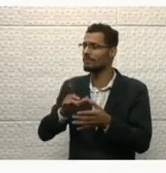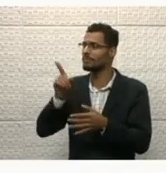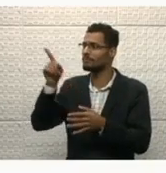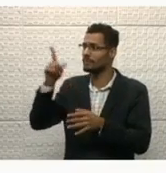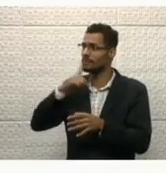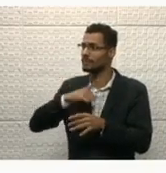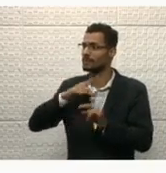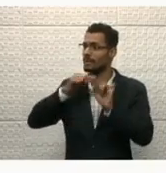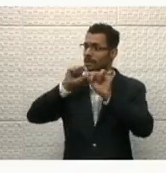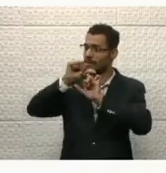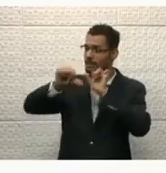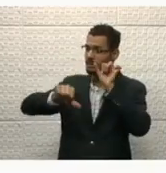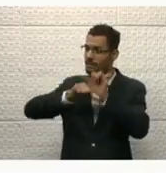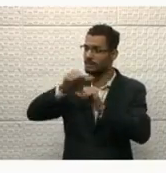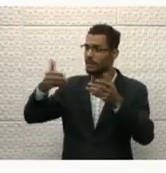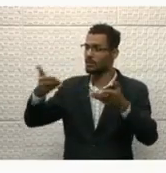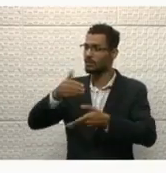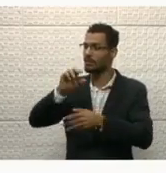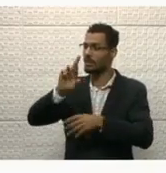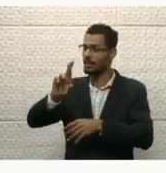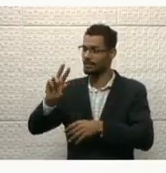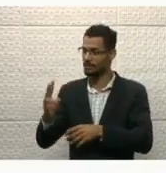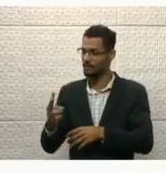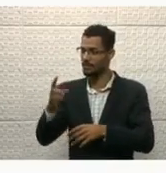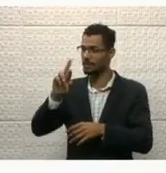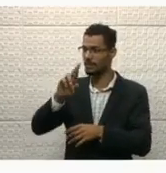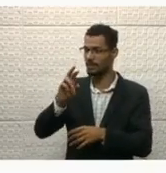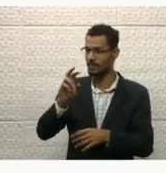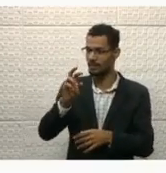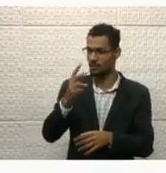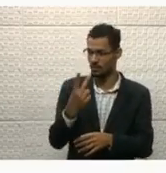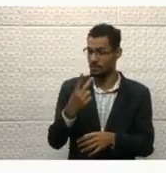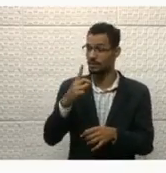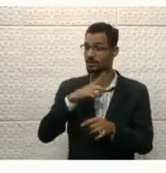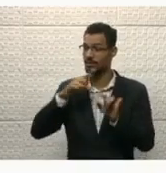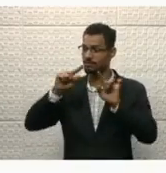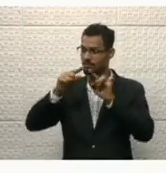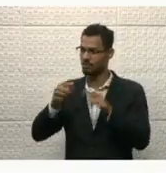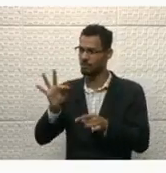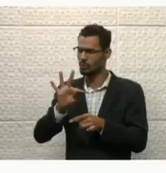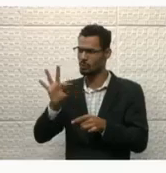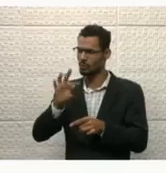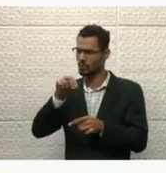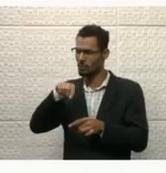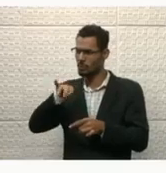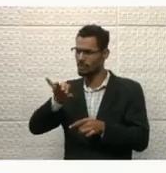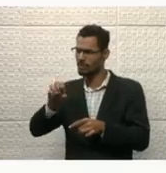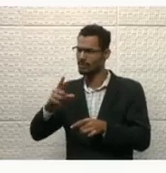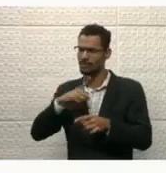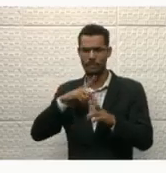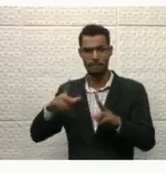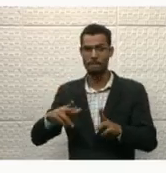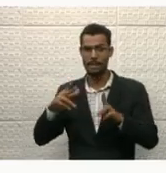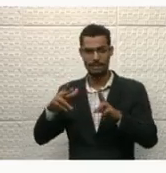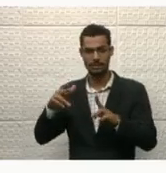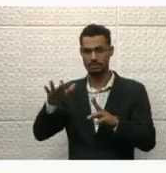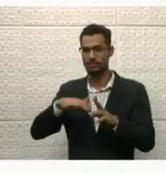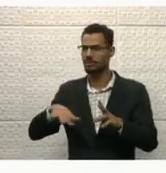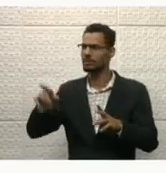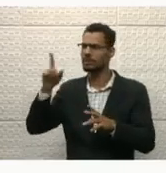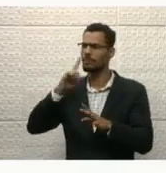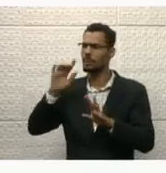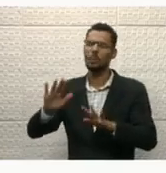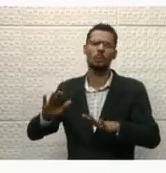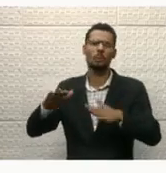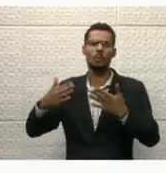Nós temos uma transformação agora de R2 em R2. Domínio contra domínio correspondem ao mesmo espaço. Qual